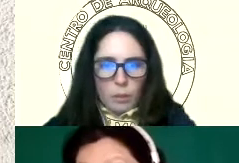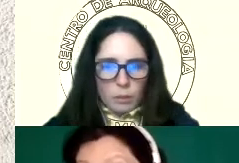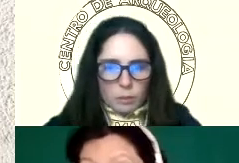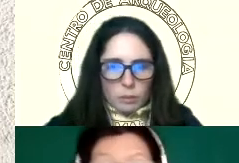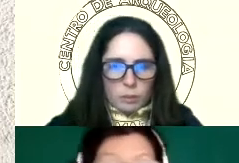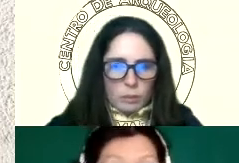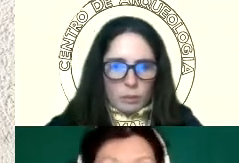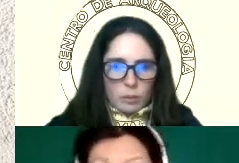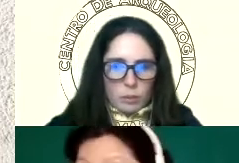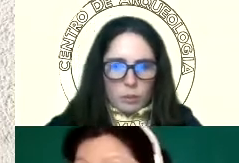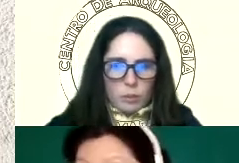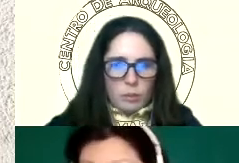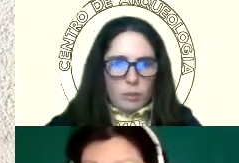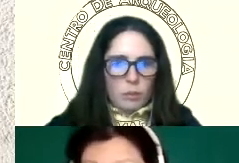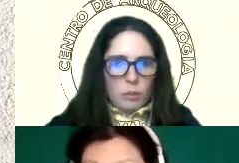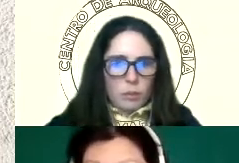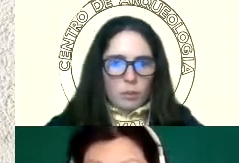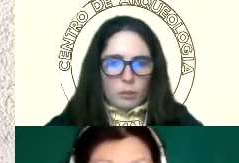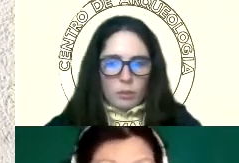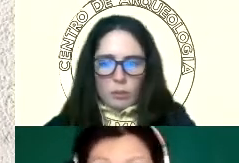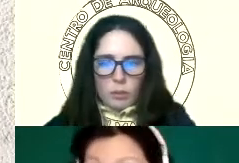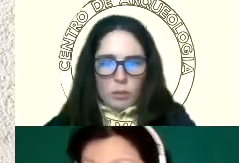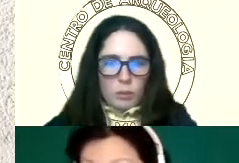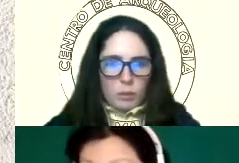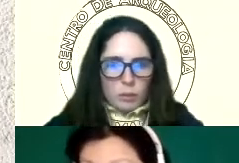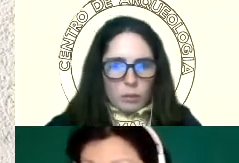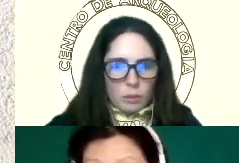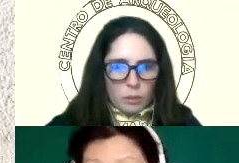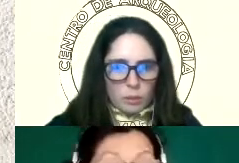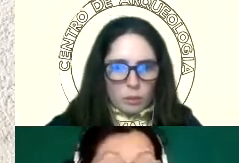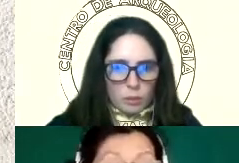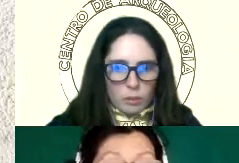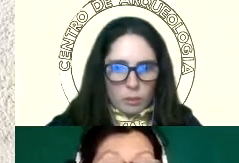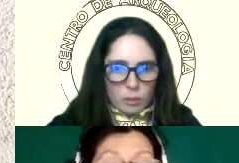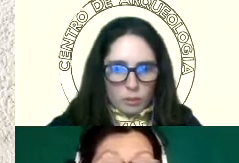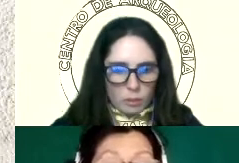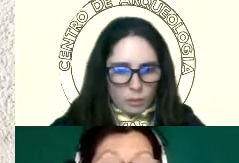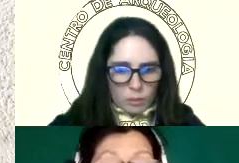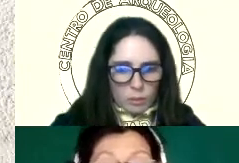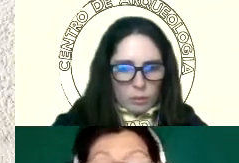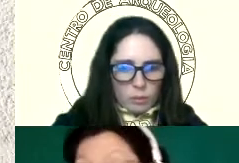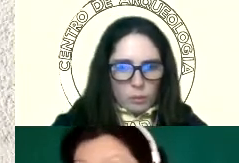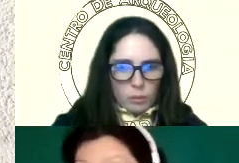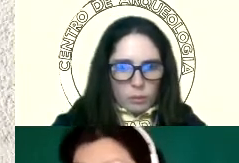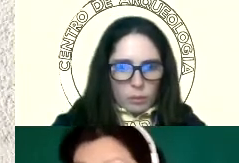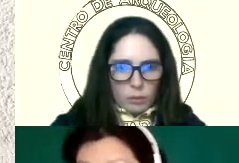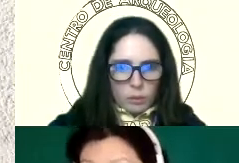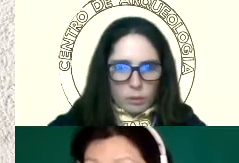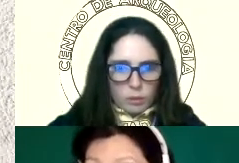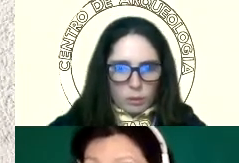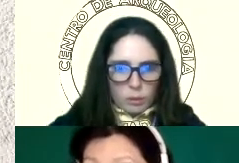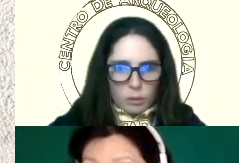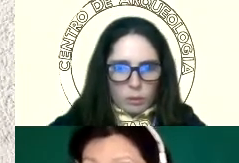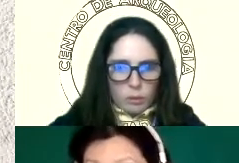esta temática, que tem a ver com o trabalho que nós temos estado a desenvolver. Portanto, convite que nos foi dirigido